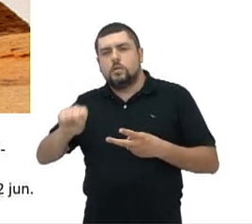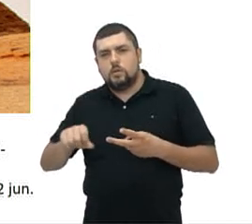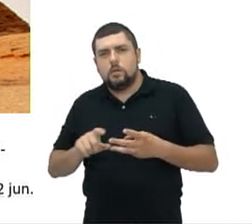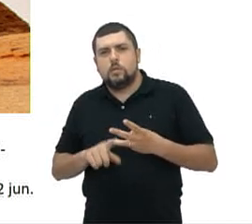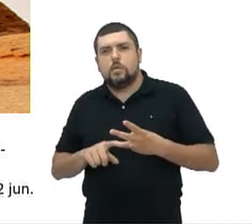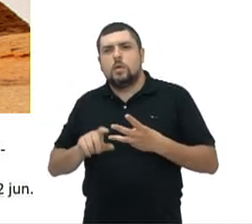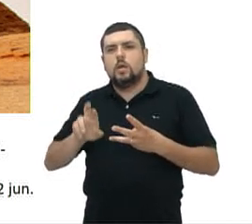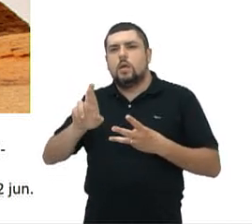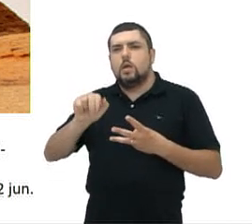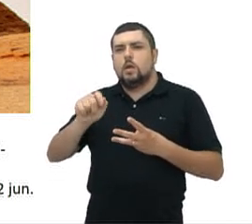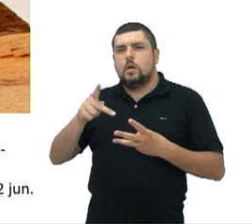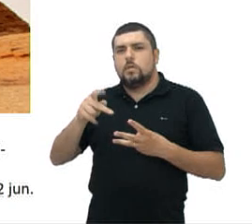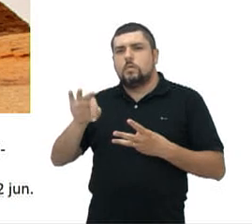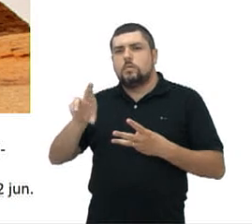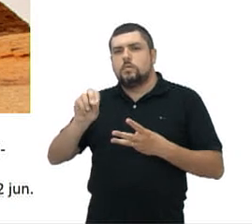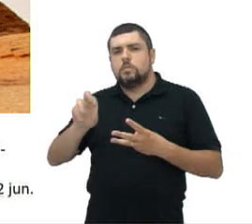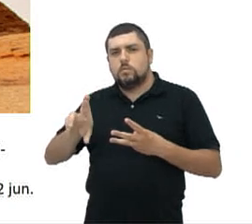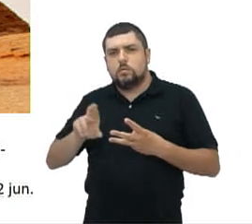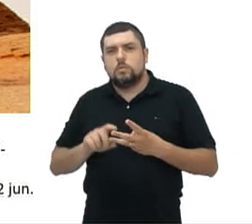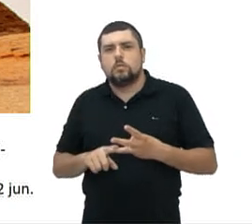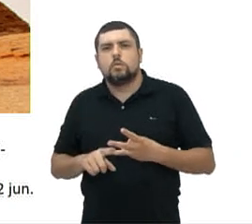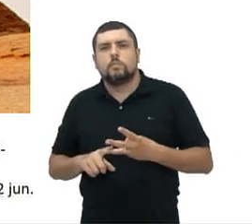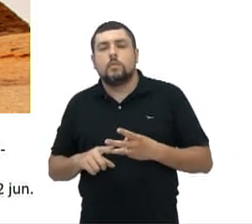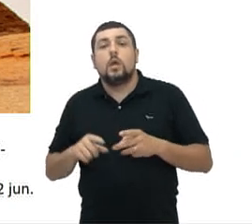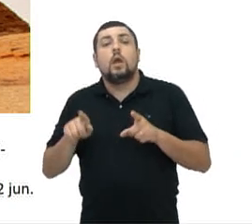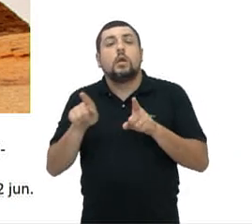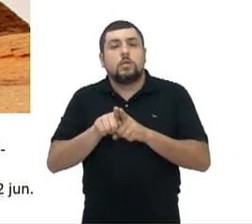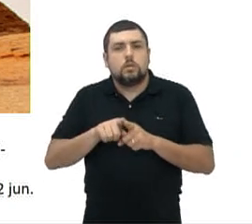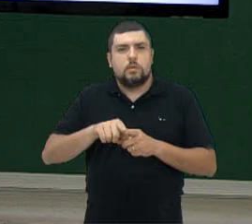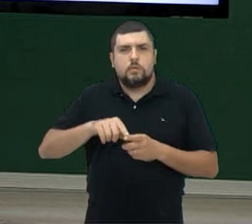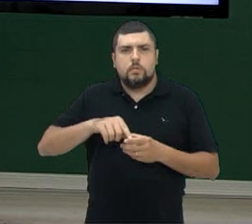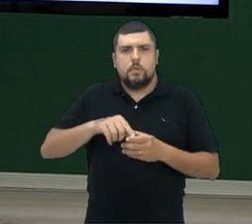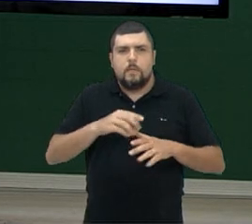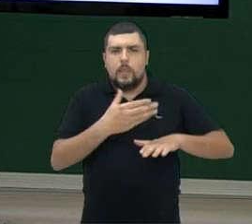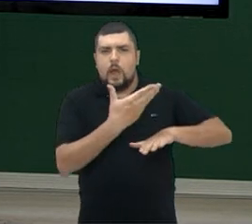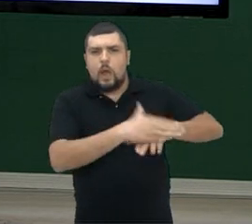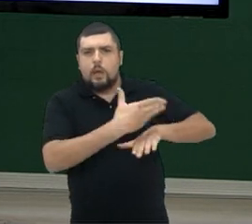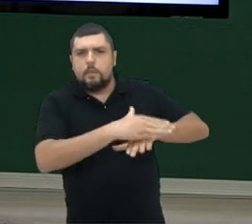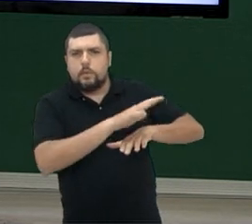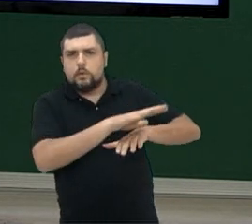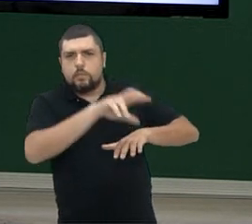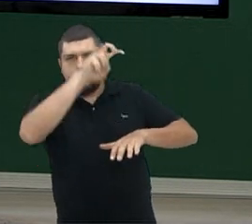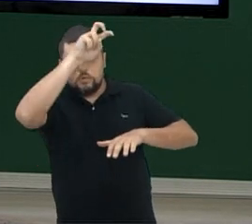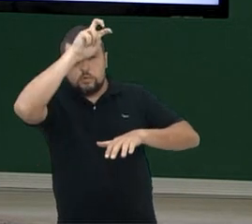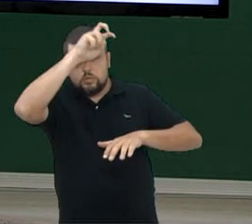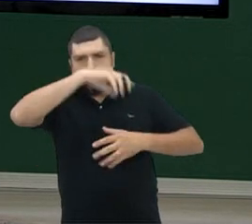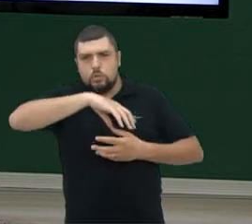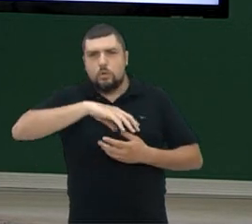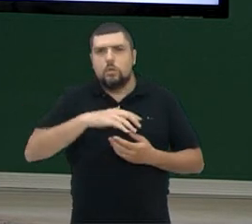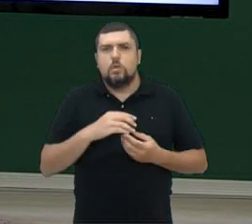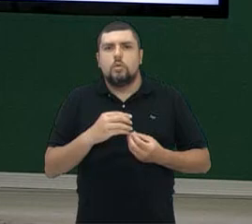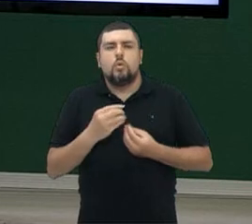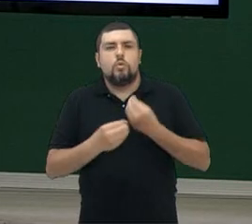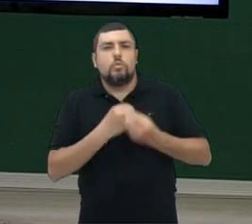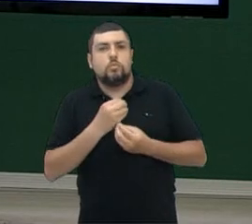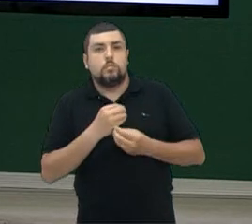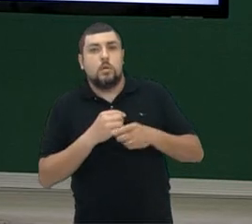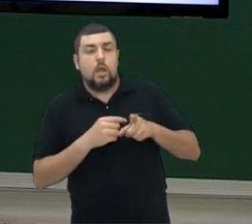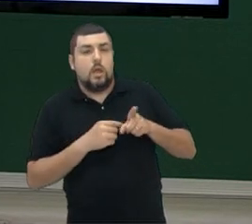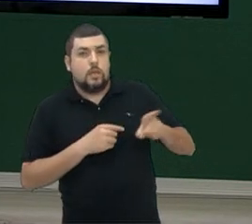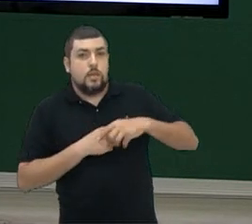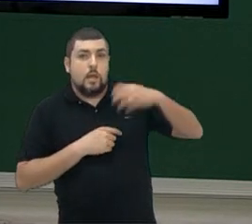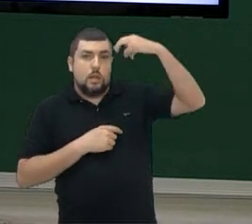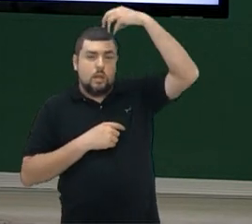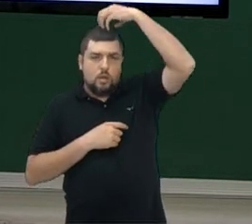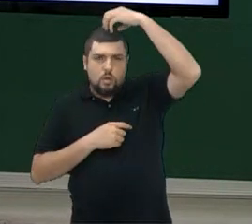Hathor, a deusa do amor. Algumas práticas funerárias egípcias também, né? Muitos reis foram mumificados e